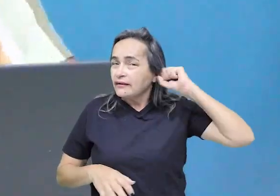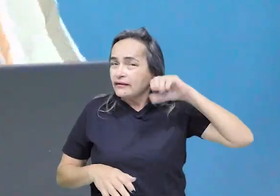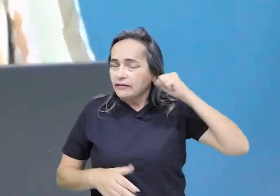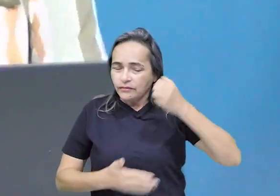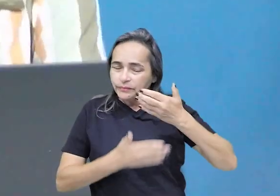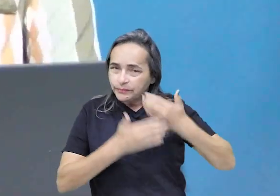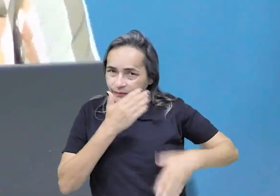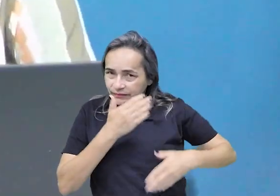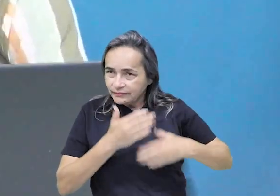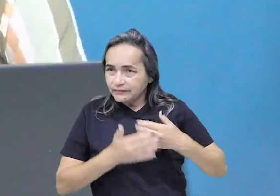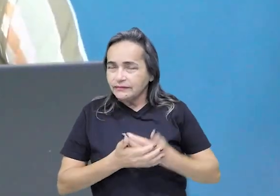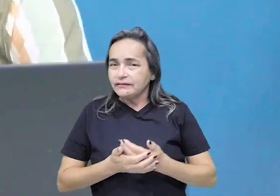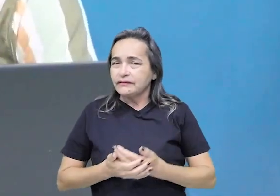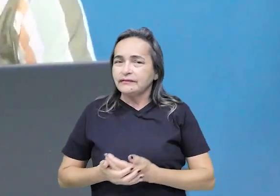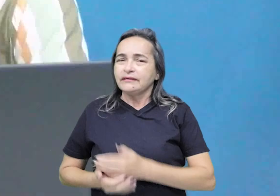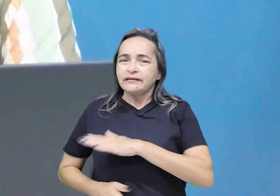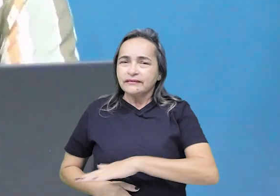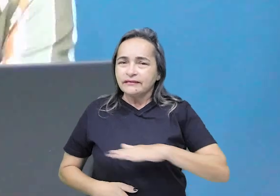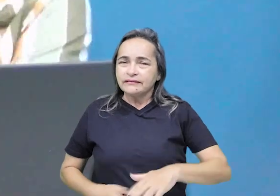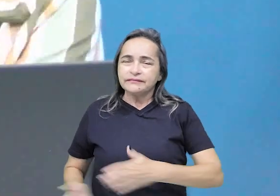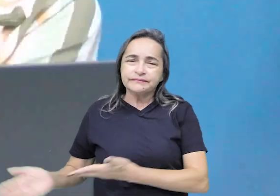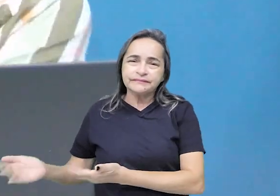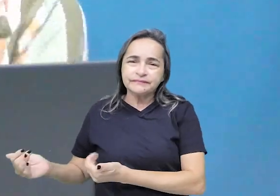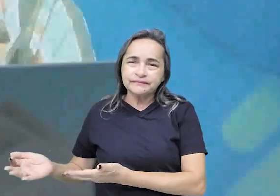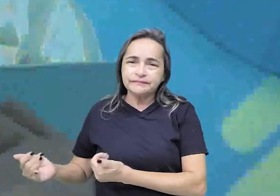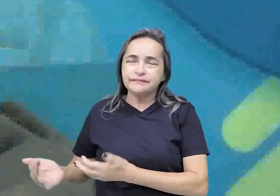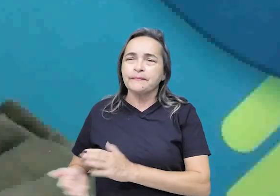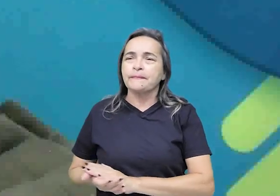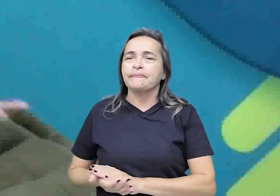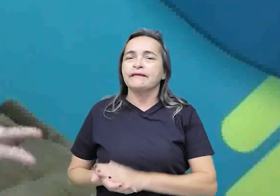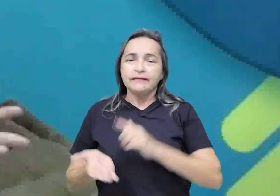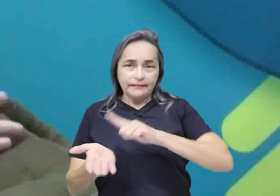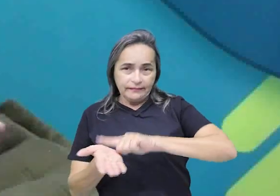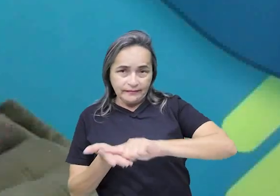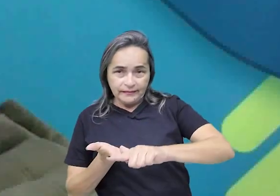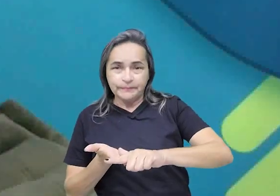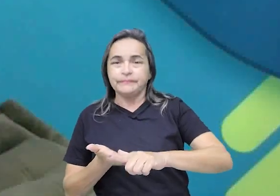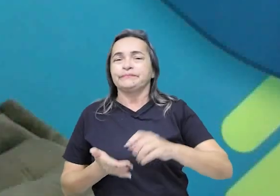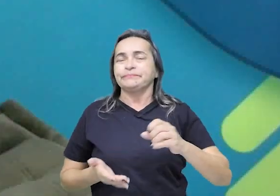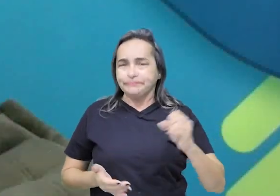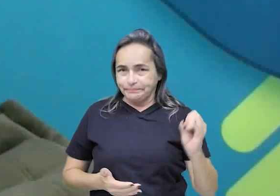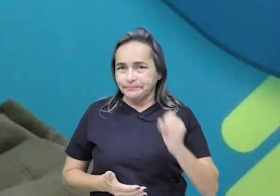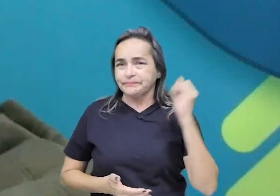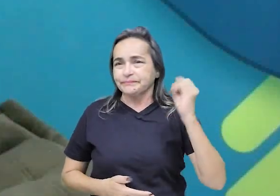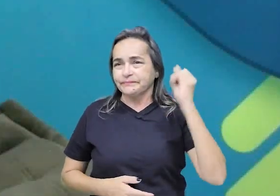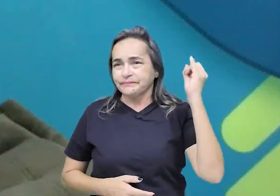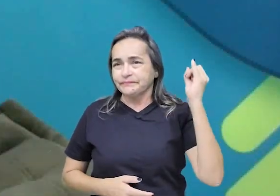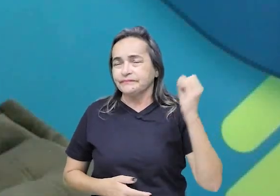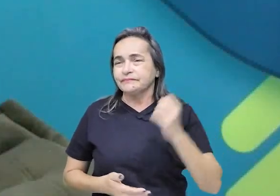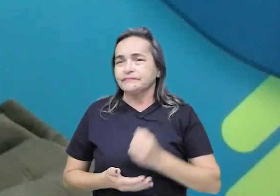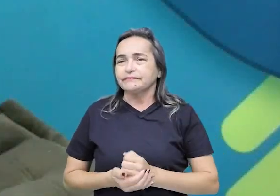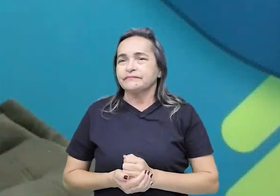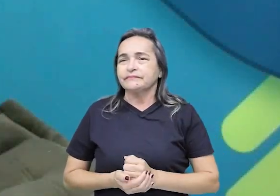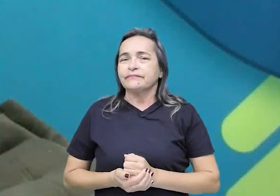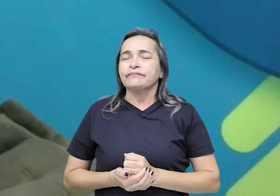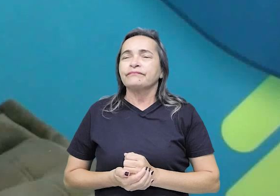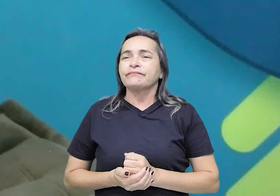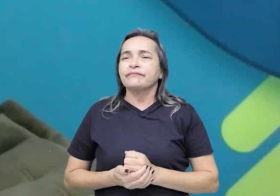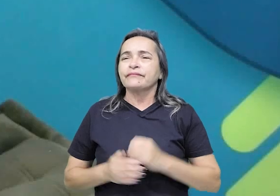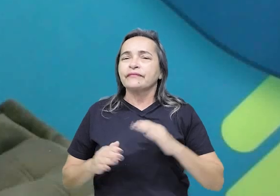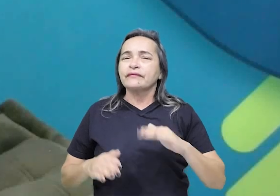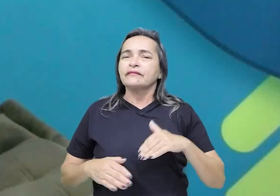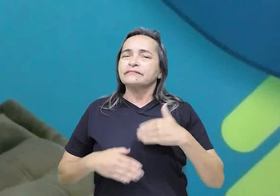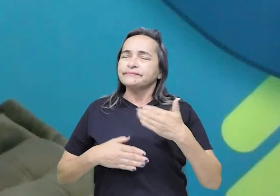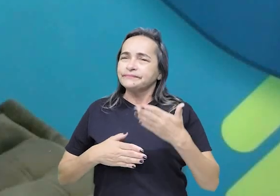surdez, sobretudo em crianças e adolescentes. Pronto. Então, a limpeza é um dos fatores iniciais, né? E aí a gente vai